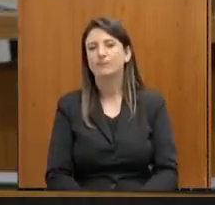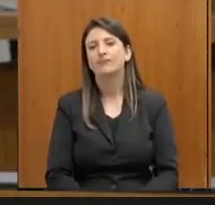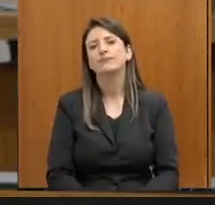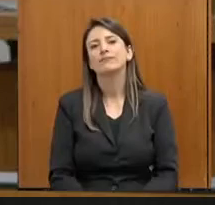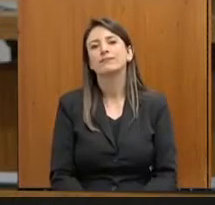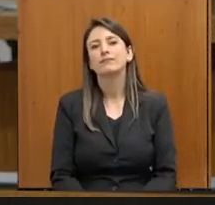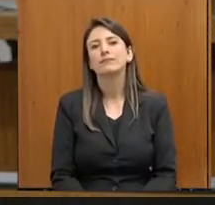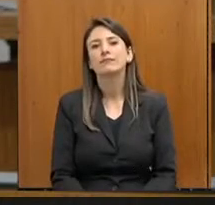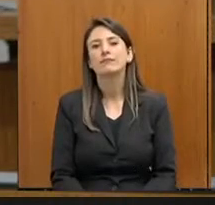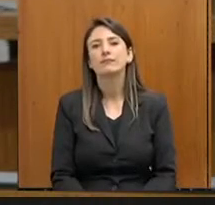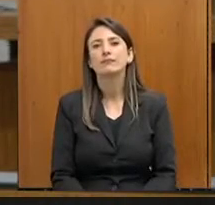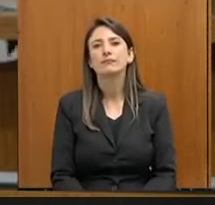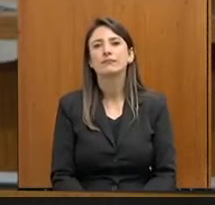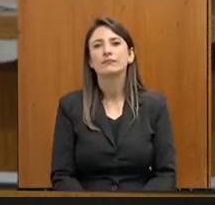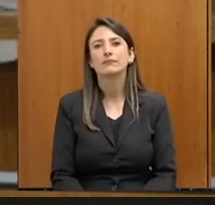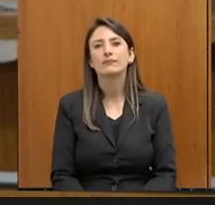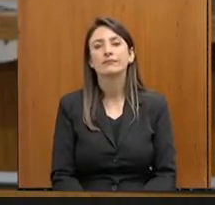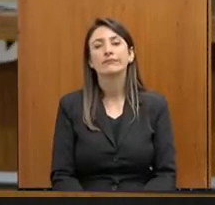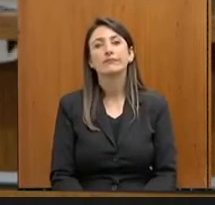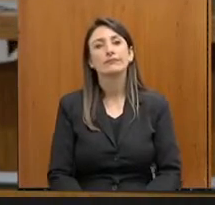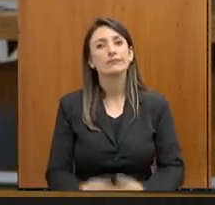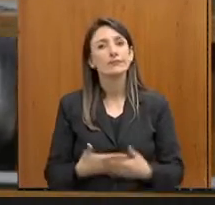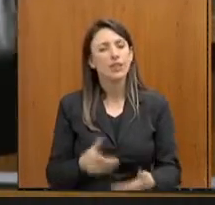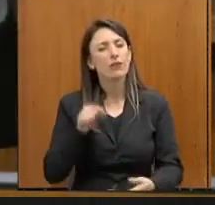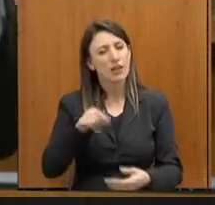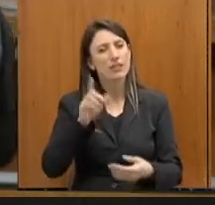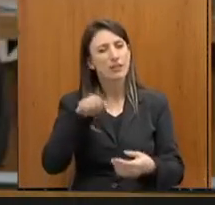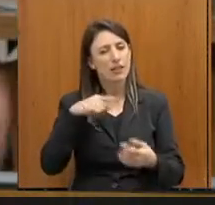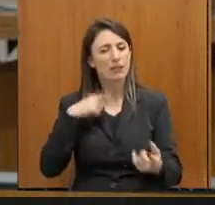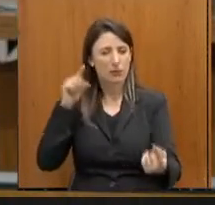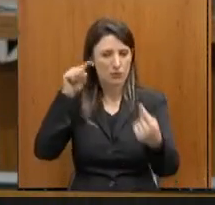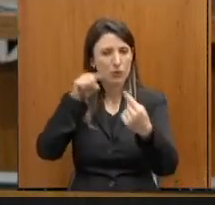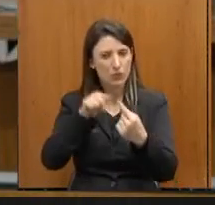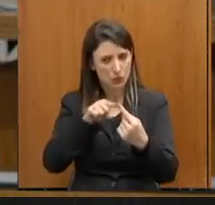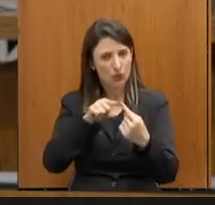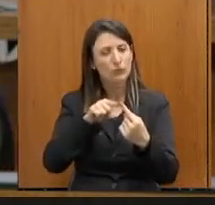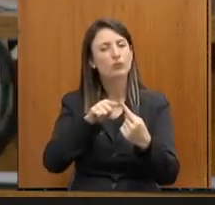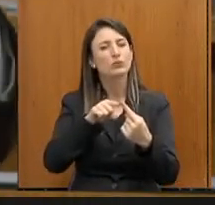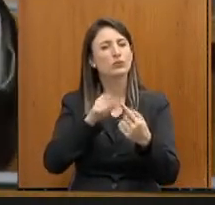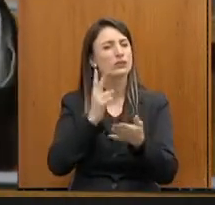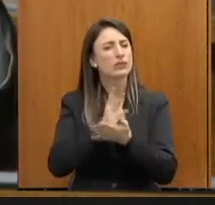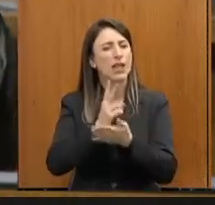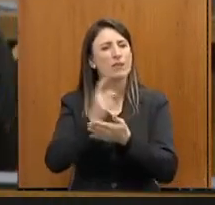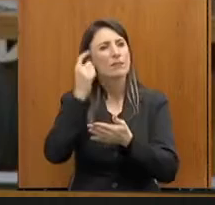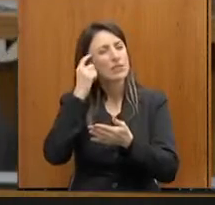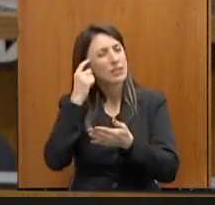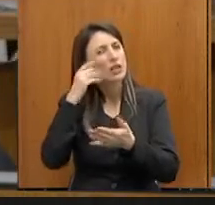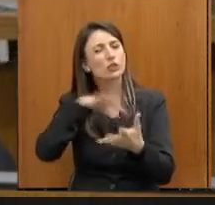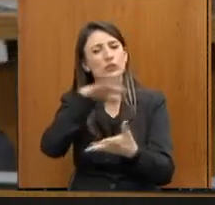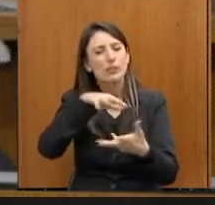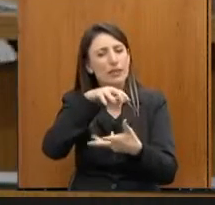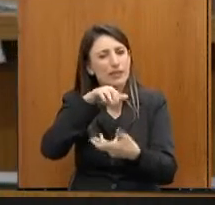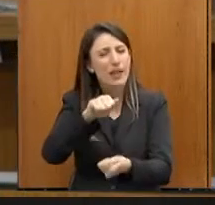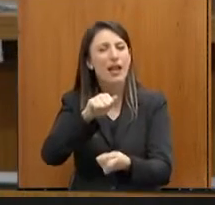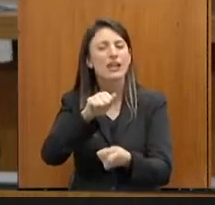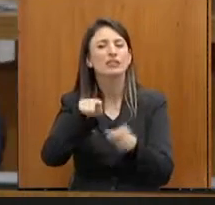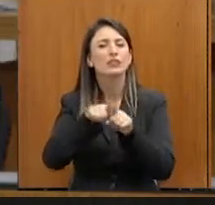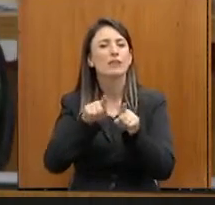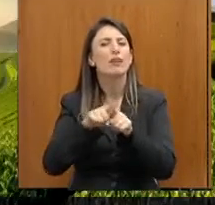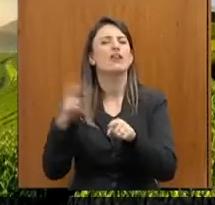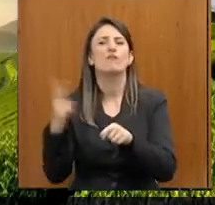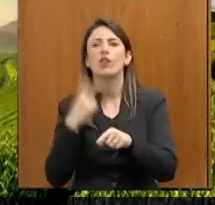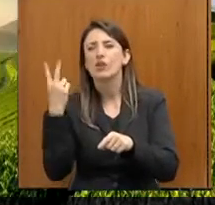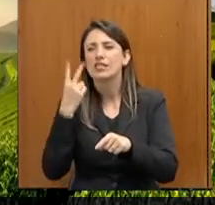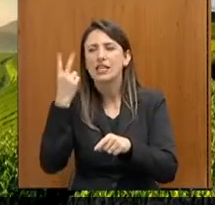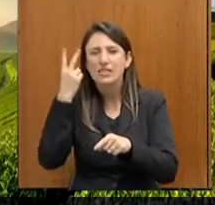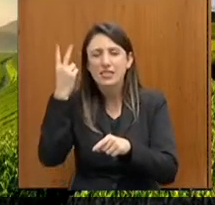é com esse propósito em mente que é um propósito de sustentabilidade da companhia de valorização da